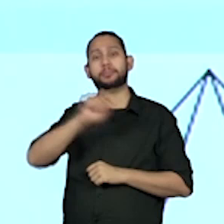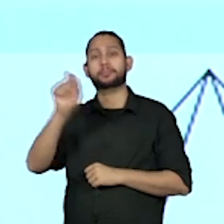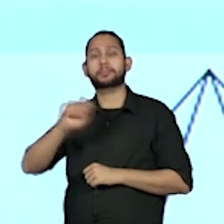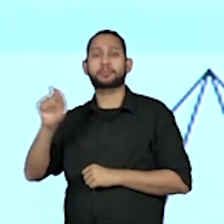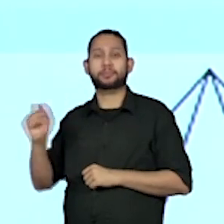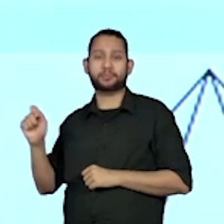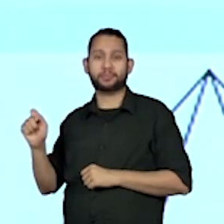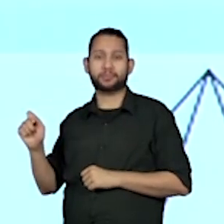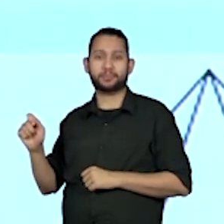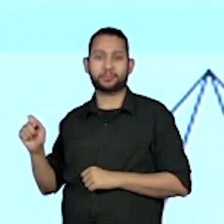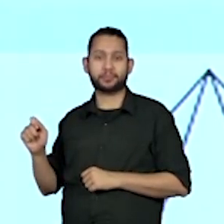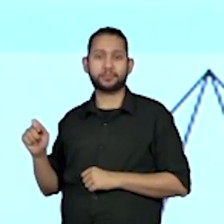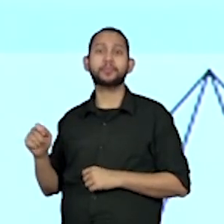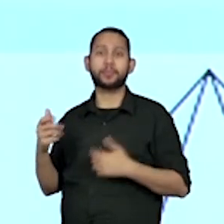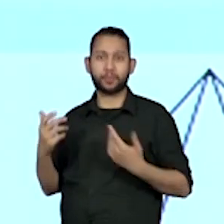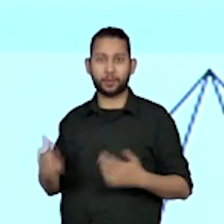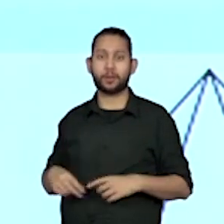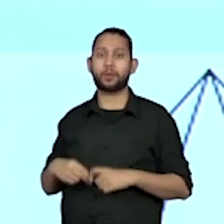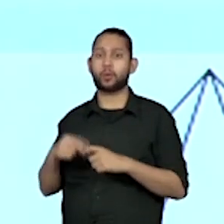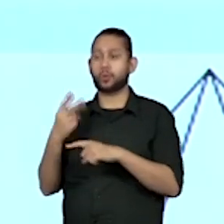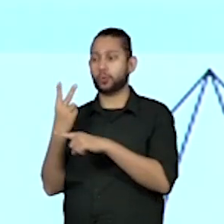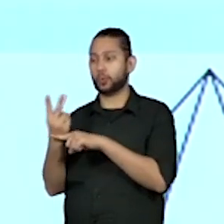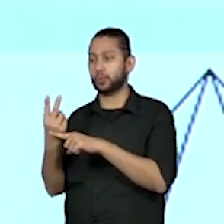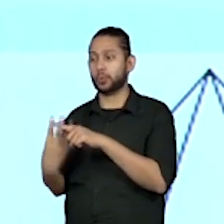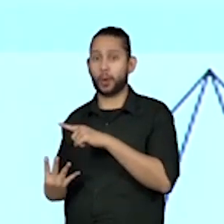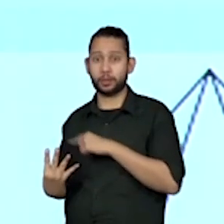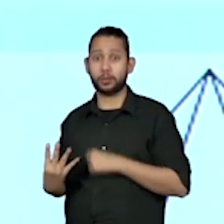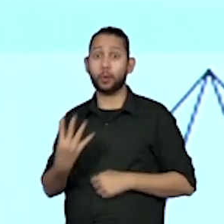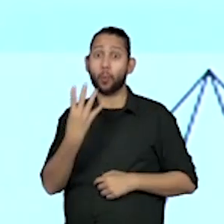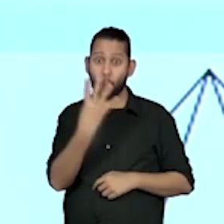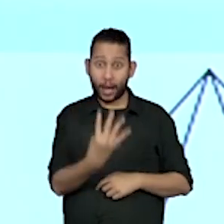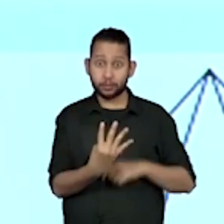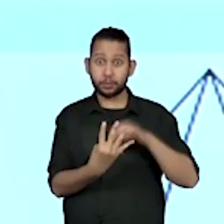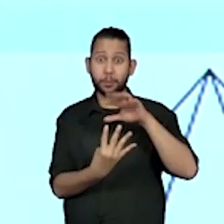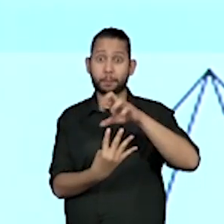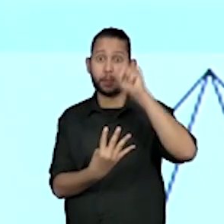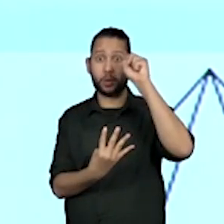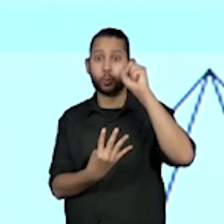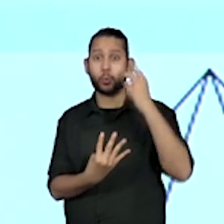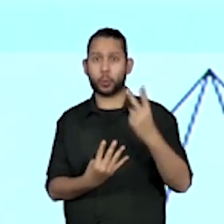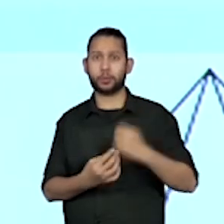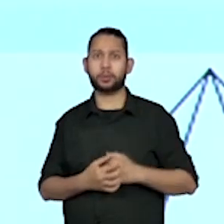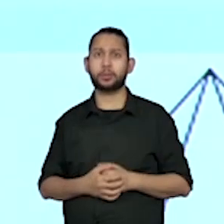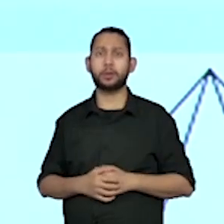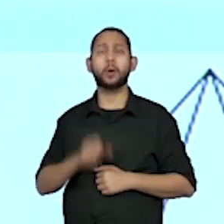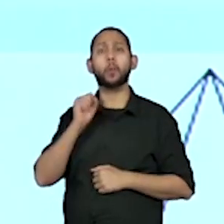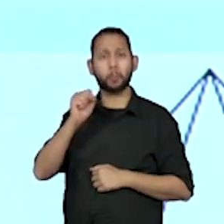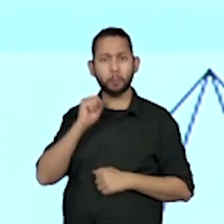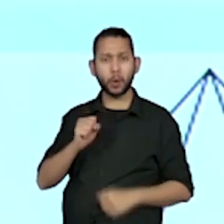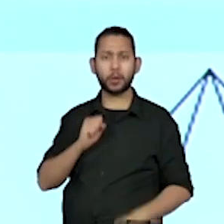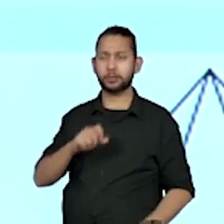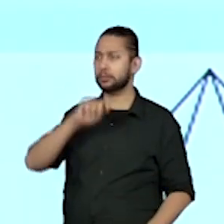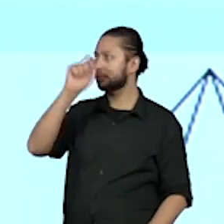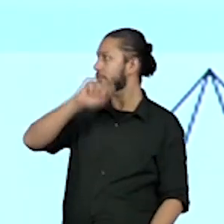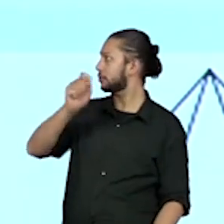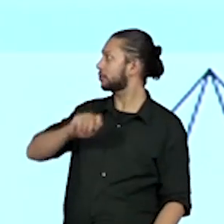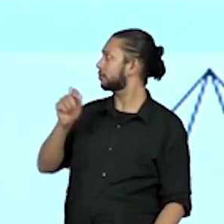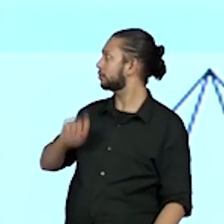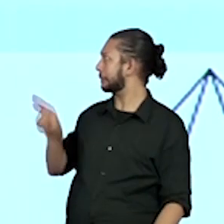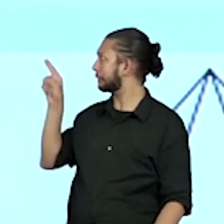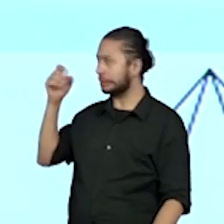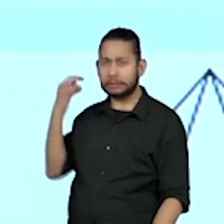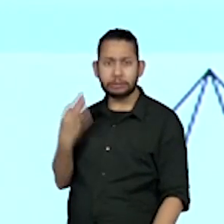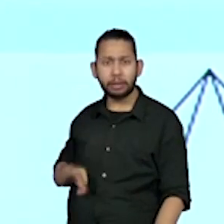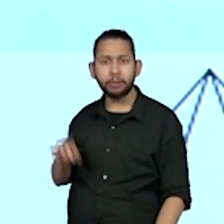certo? Então, aqui eu tenho que pintar 2 partes. Pergunta, eu posso pintar assim e assim? Tá